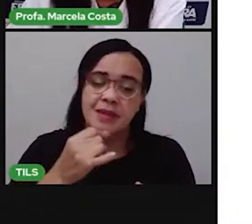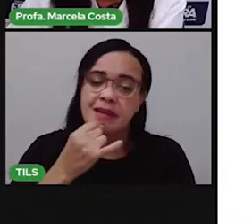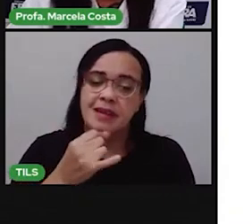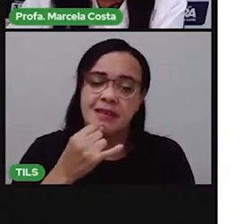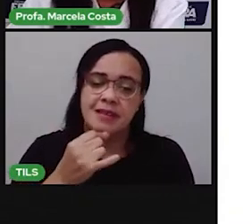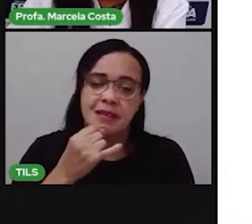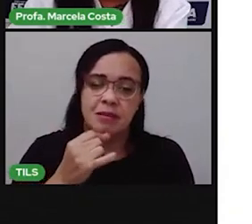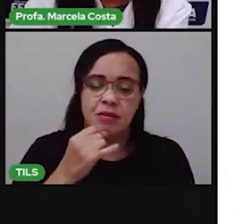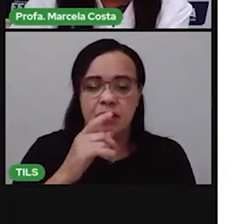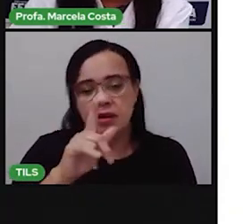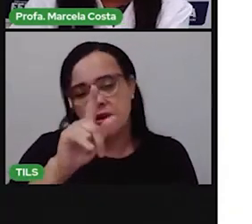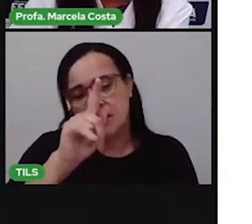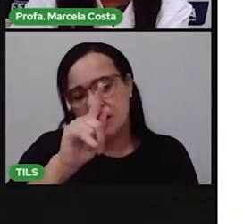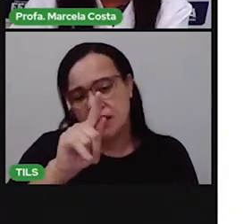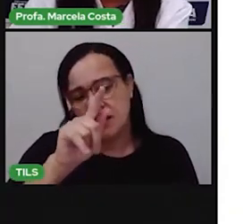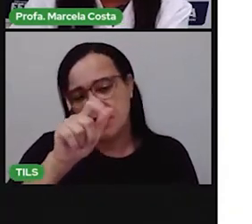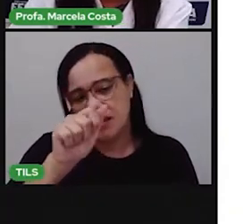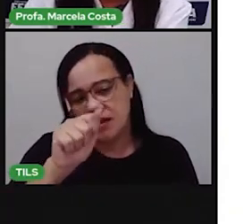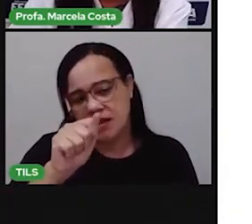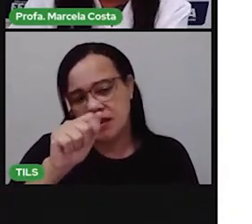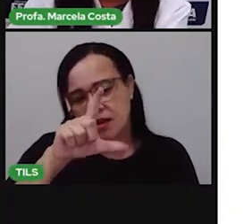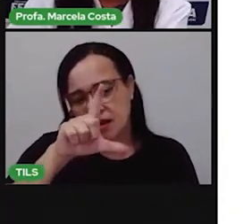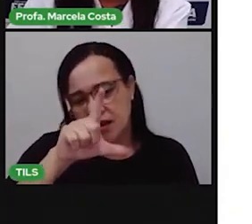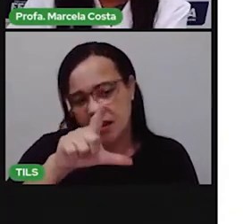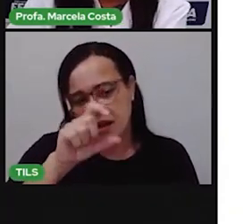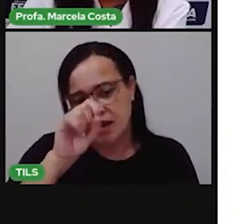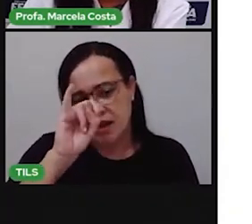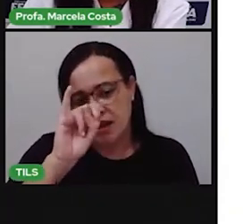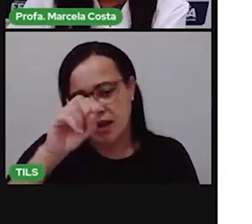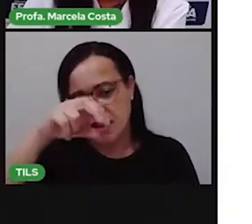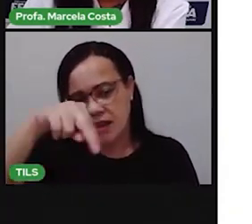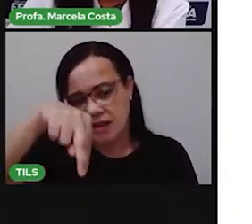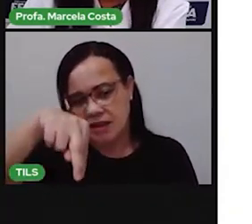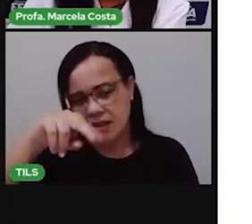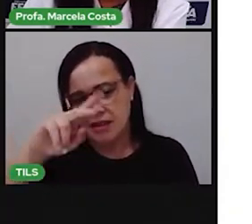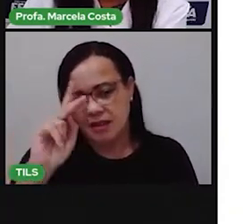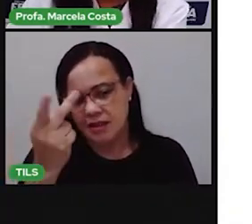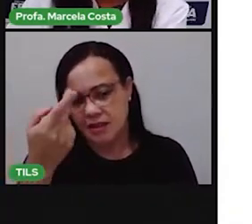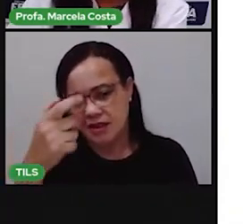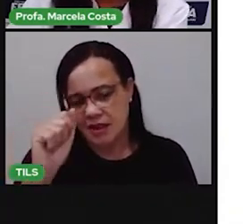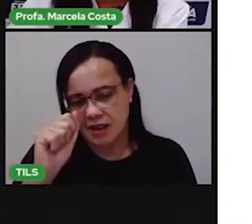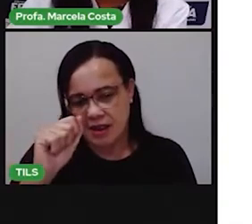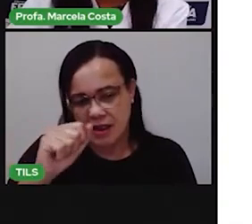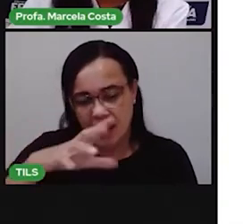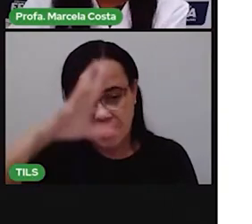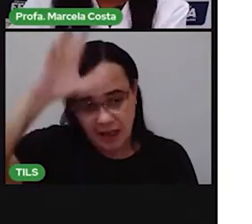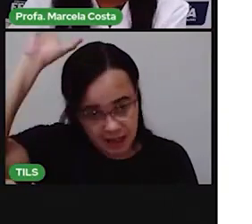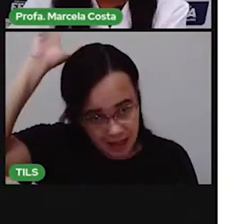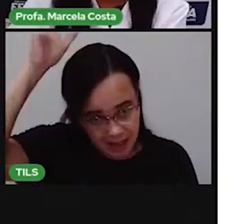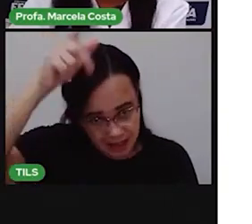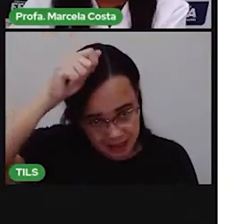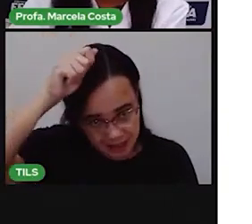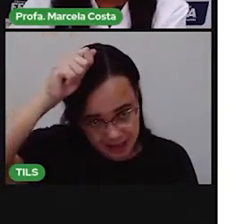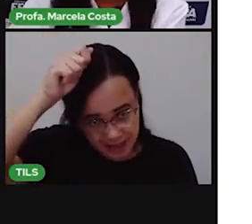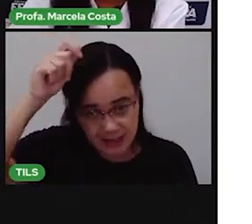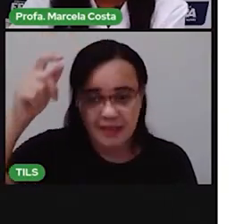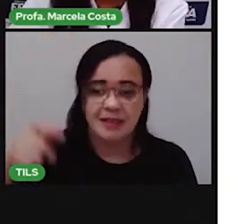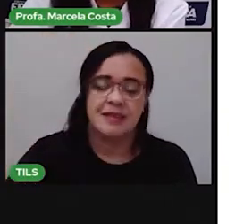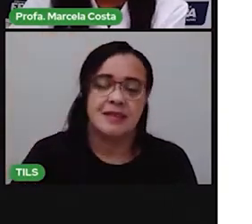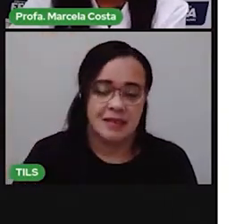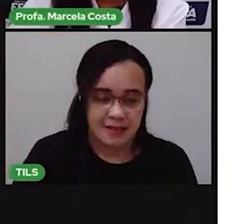a galinha que a gente já viu, né? Que dentro tem, tá escrita aí a outra palavra